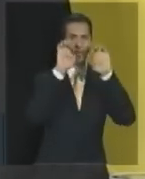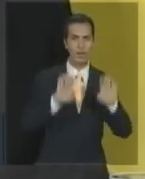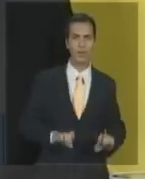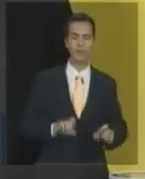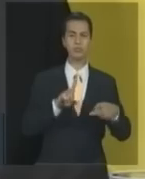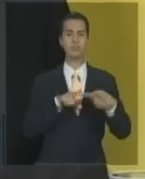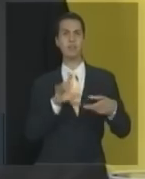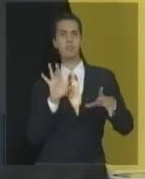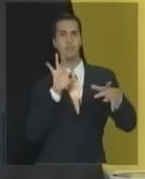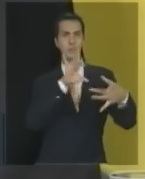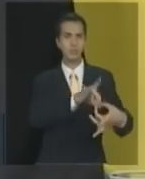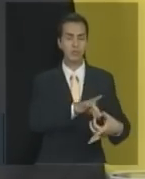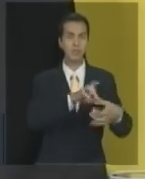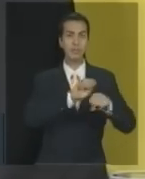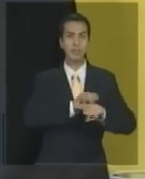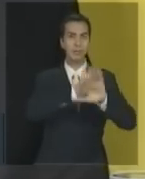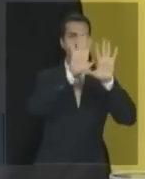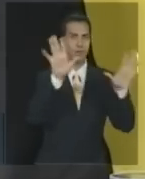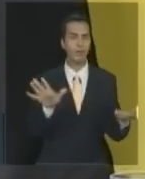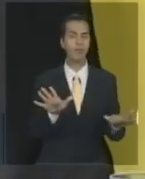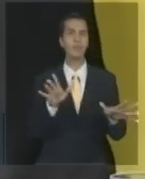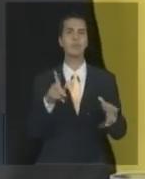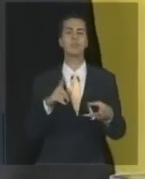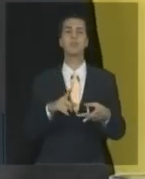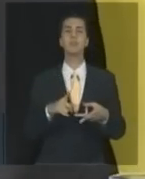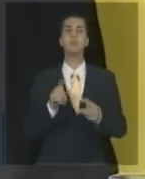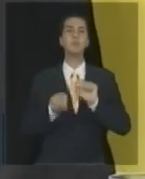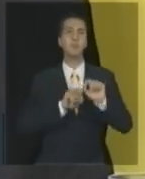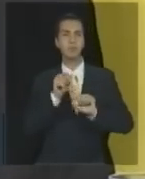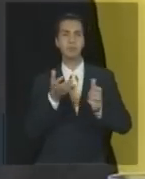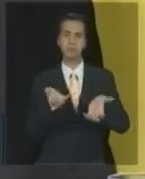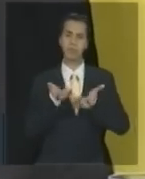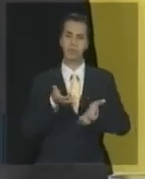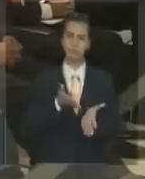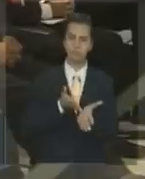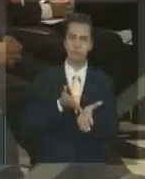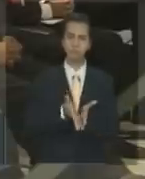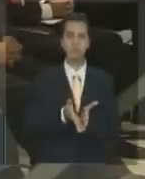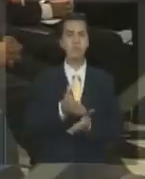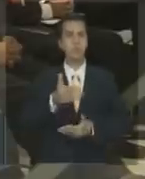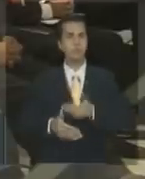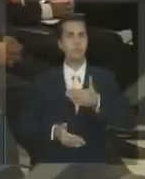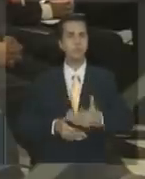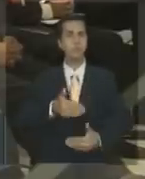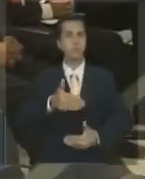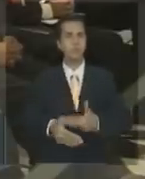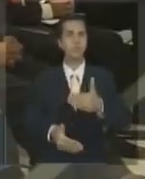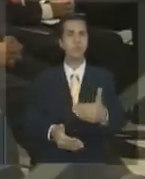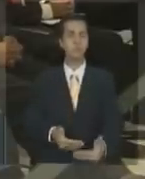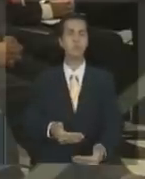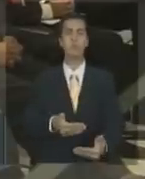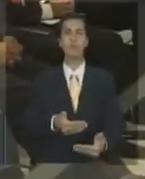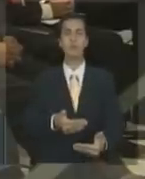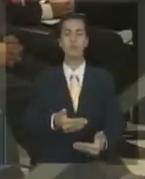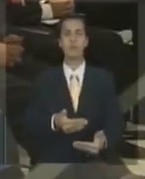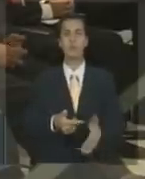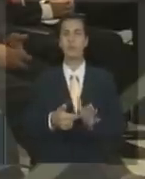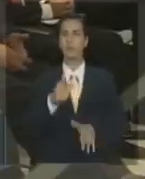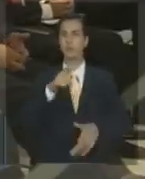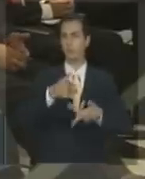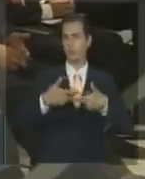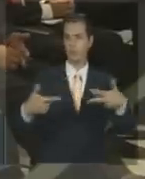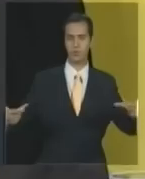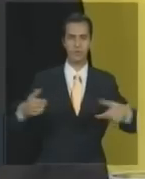institucional, assumem de dar novos passos em matéria de transparência, seja